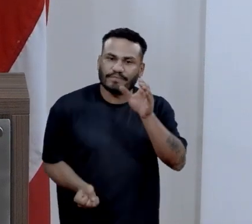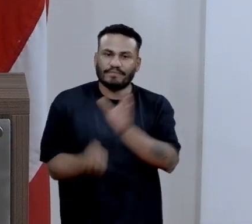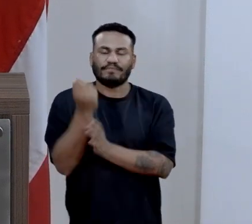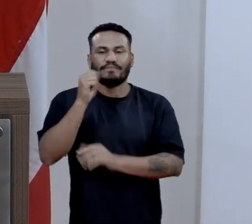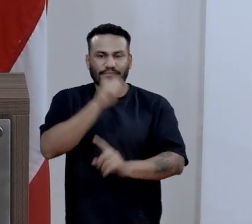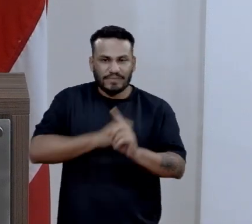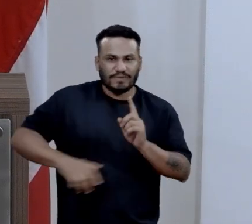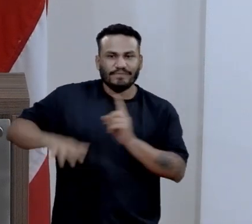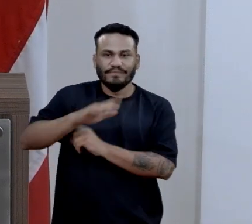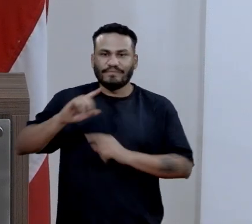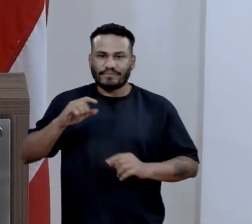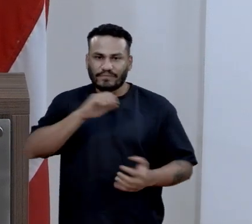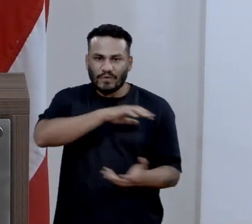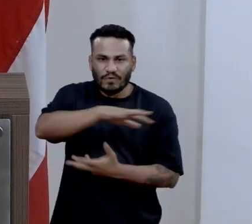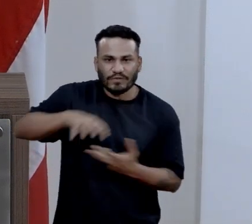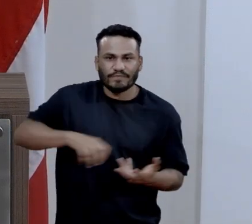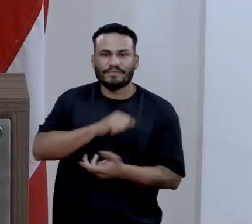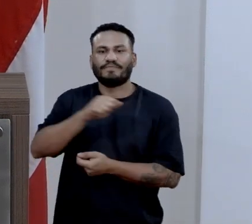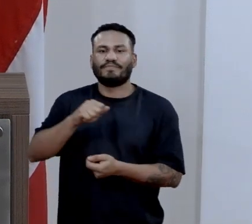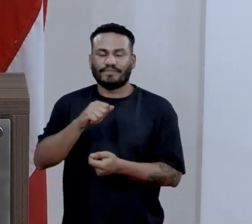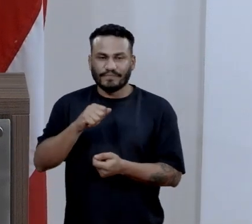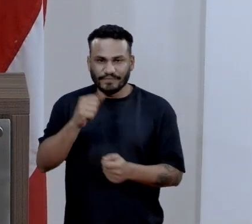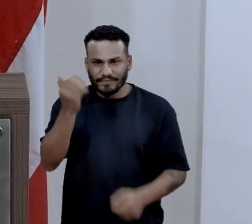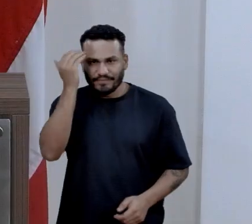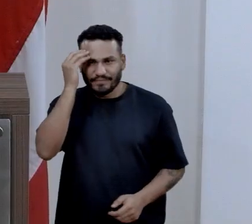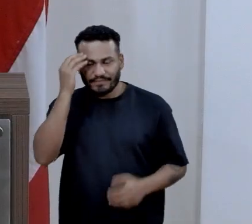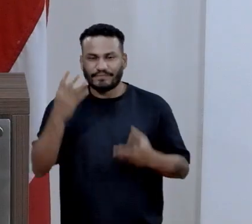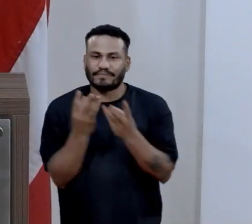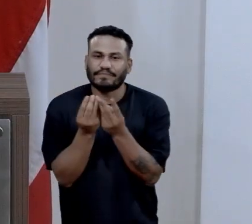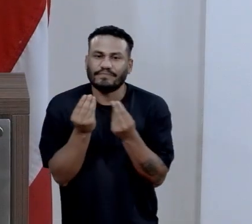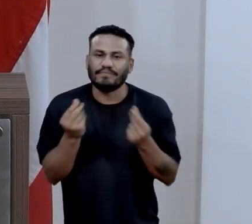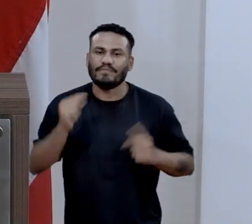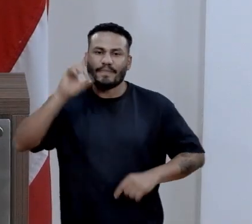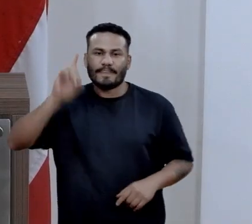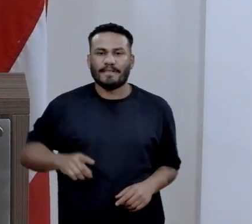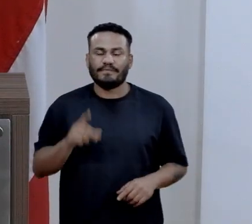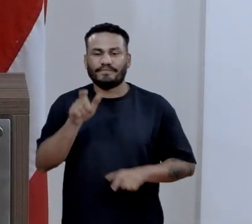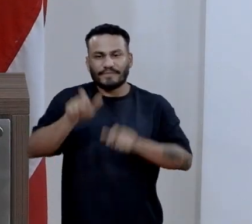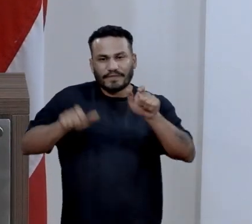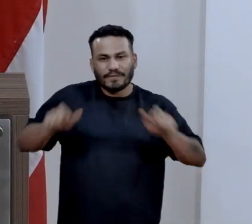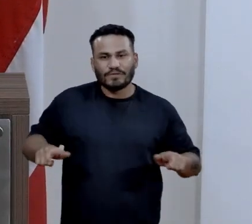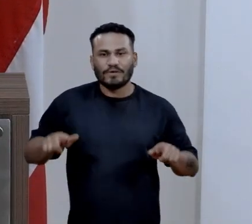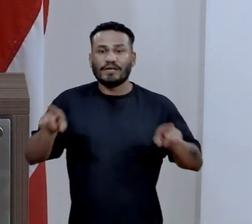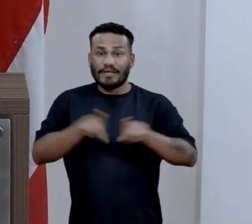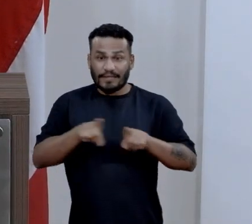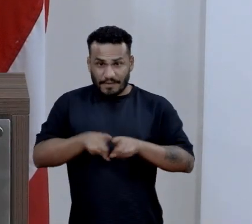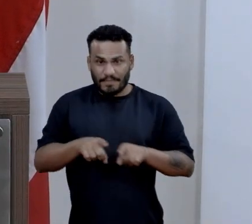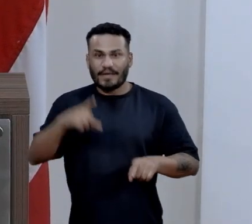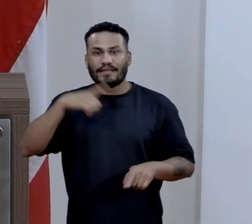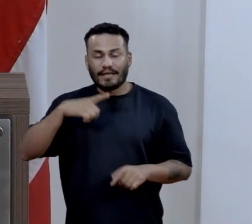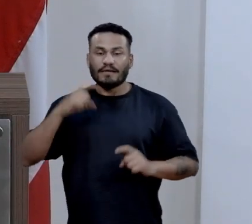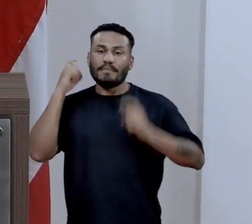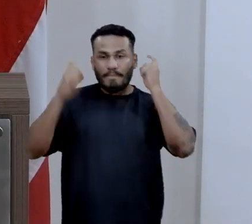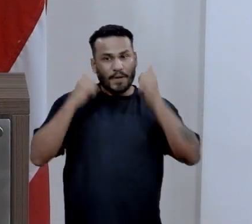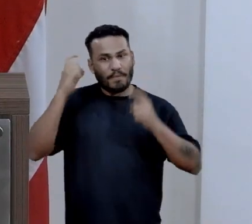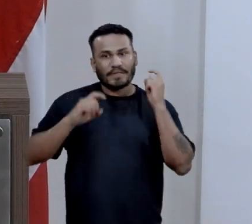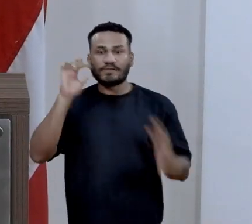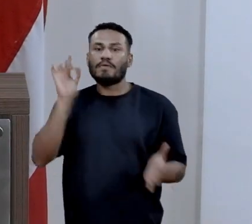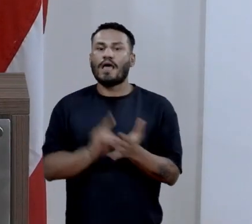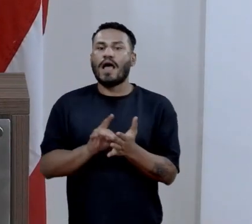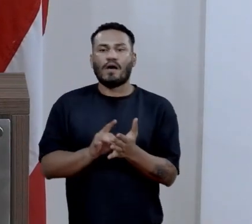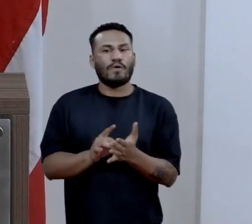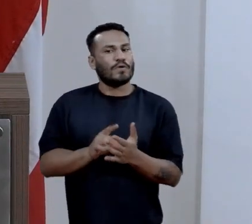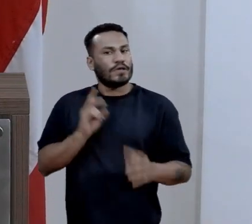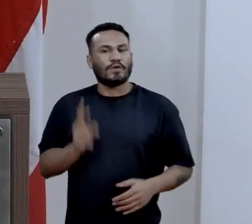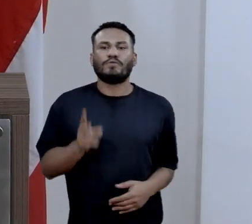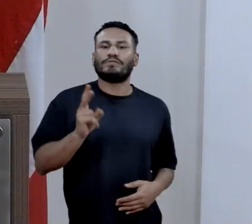dessa sociedade universalista, que entenda com a sensibilidade os direitos das pessoas e que também tenha a preocupação real e efetiva